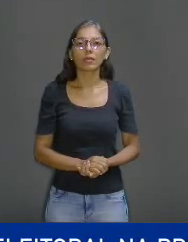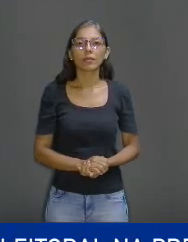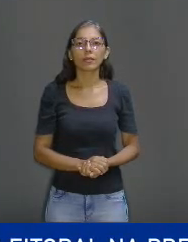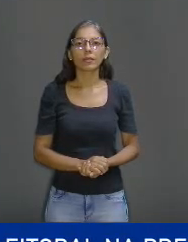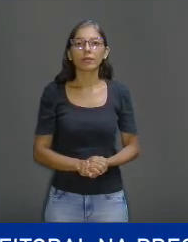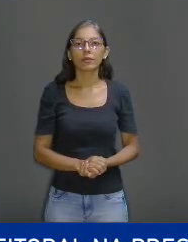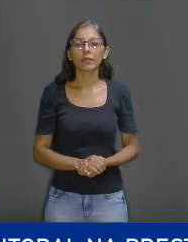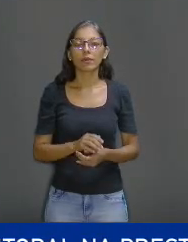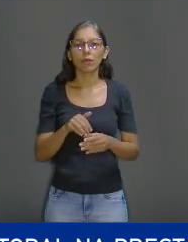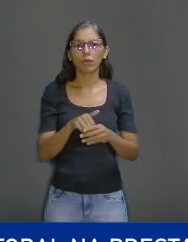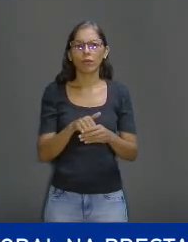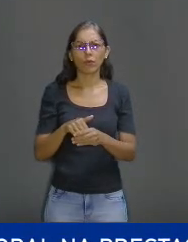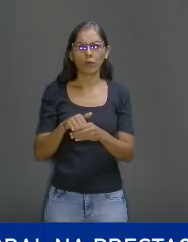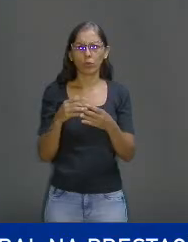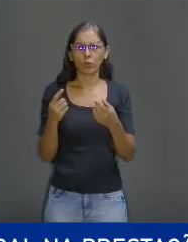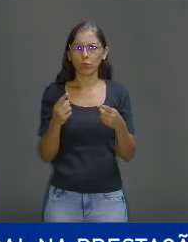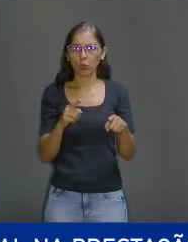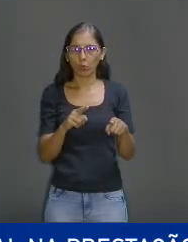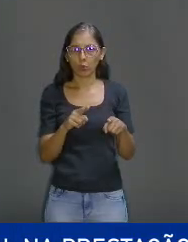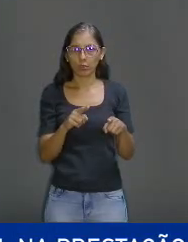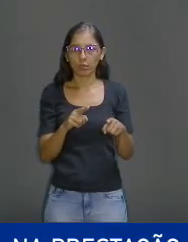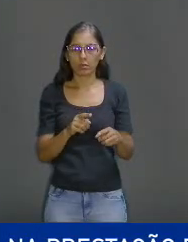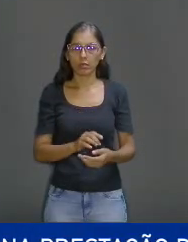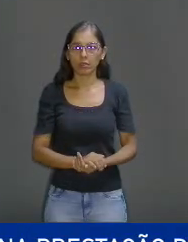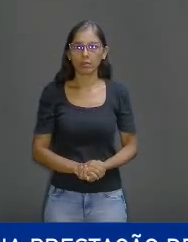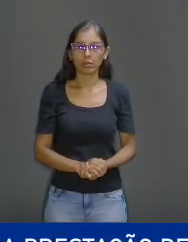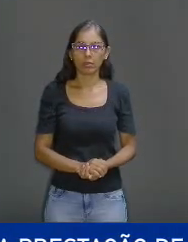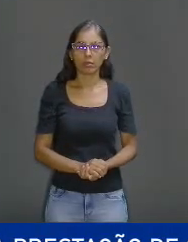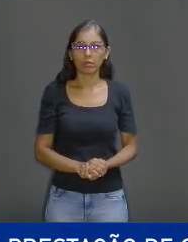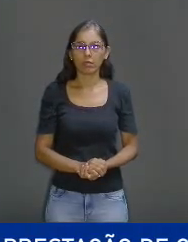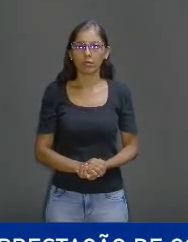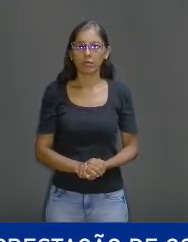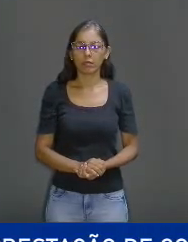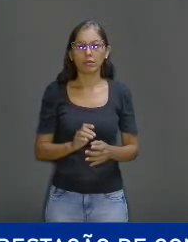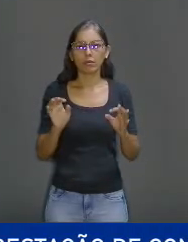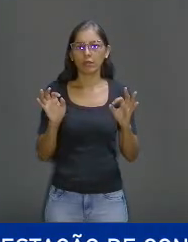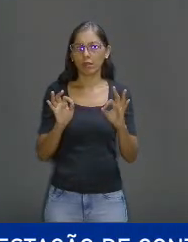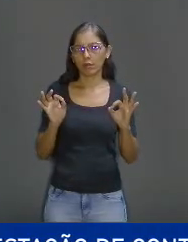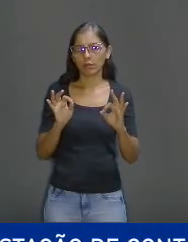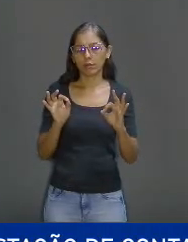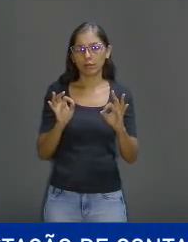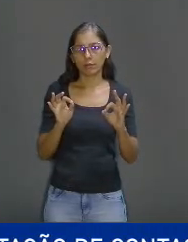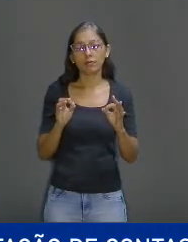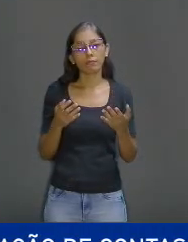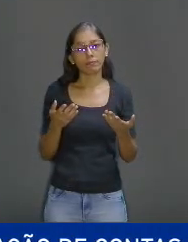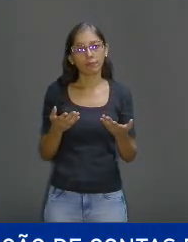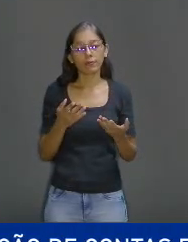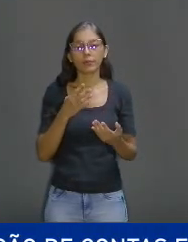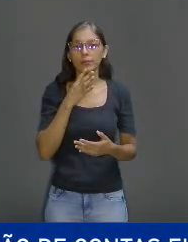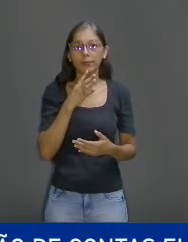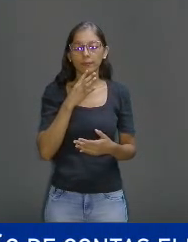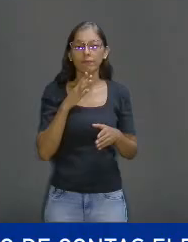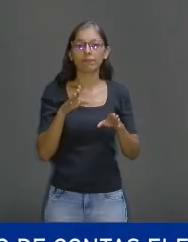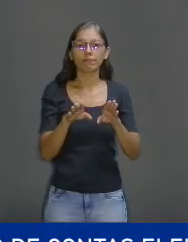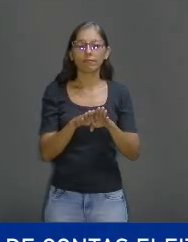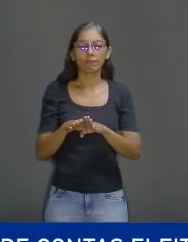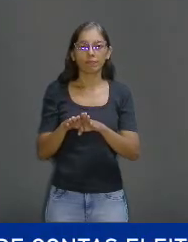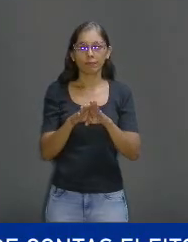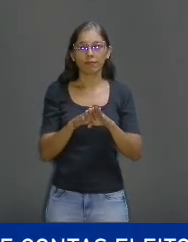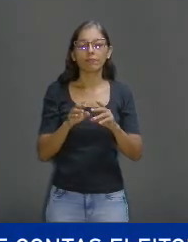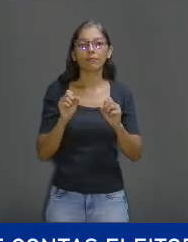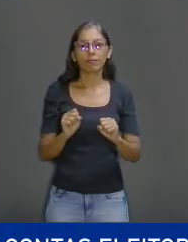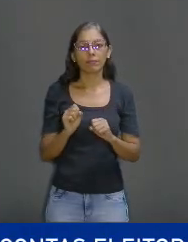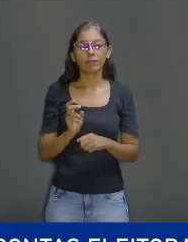Algum voto contrário pelo não conhecimento? Nenhum voto contrário, está conhecida a unanimidade, Vossa